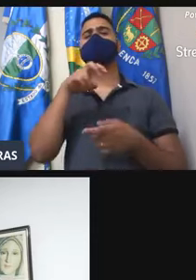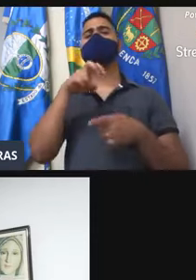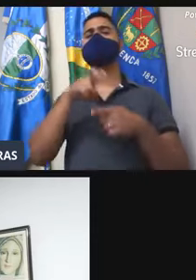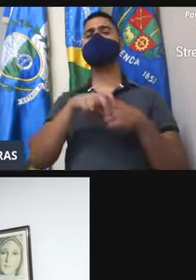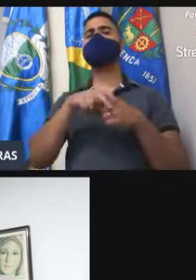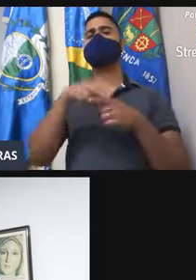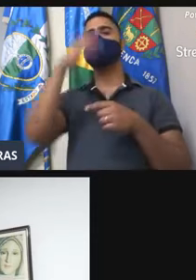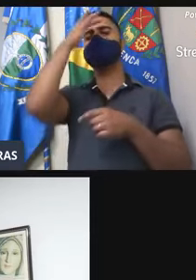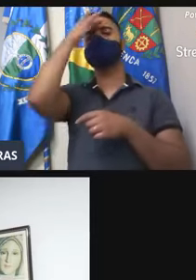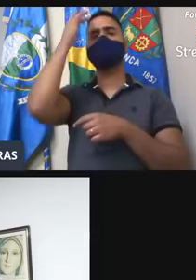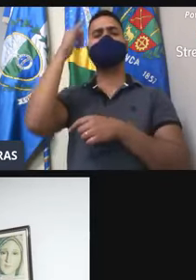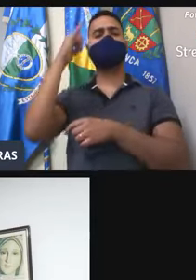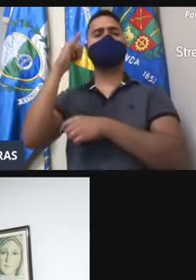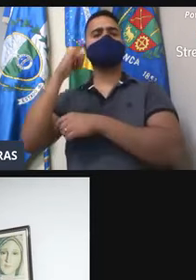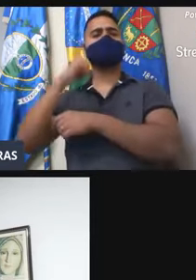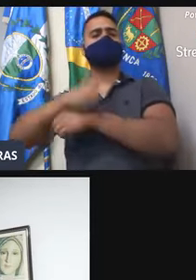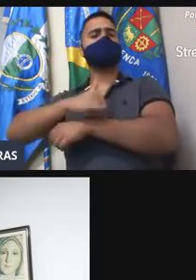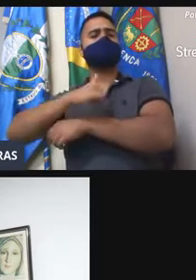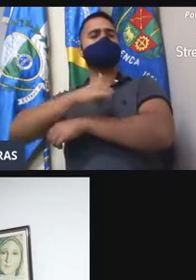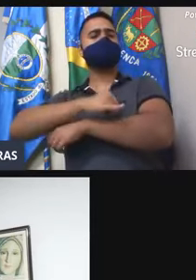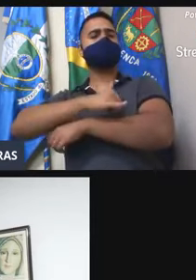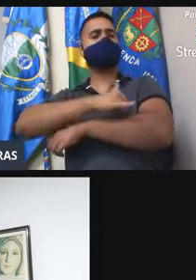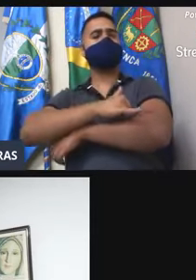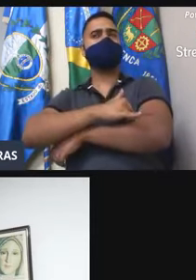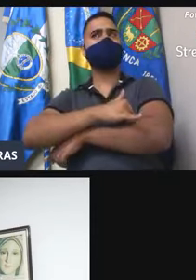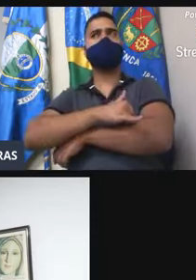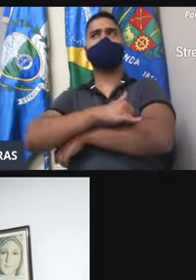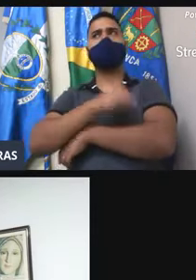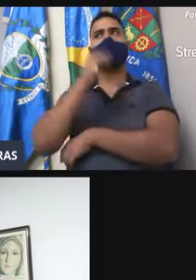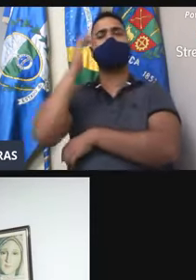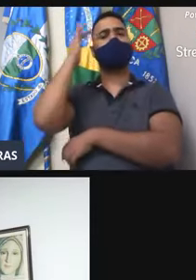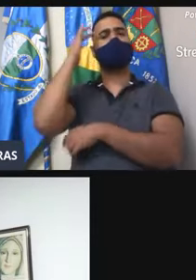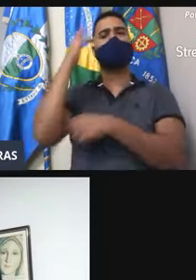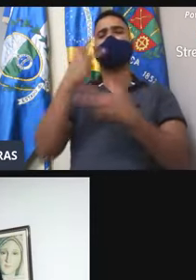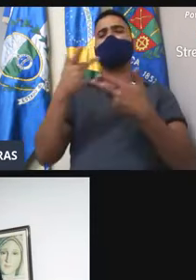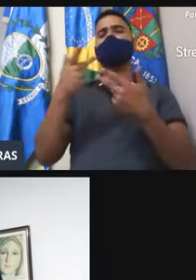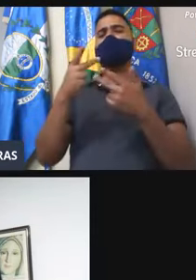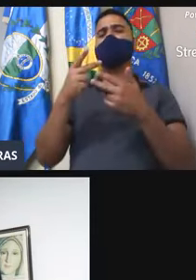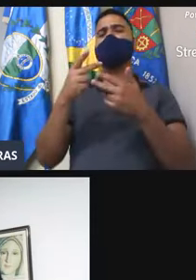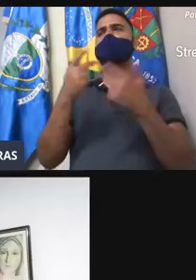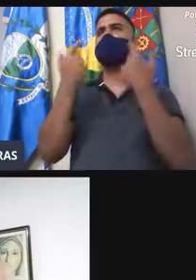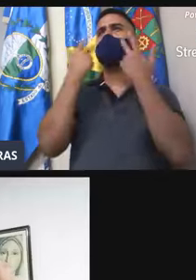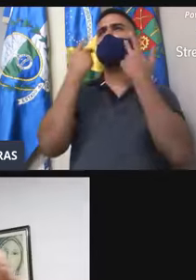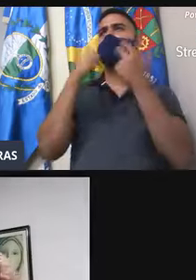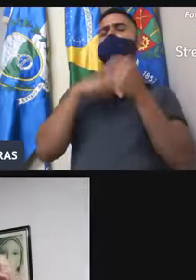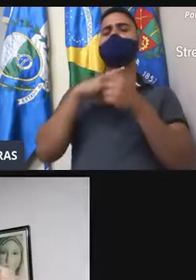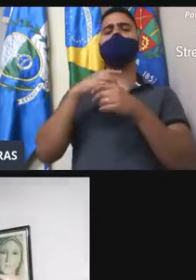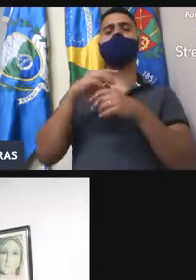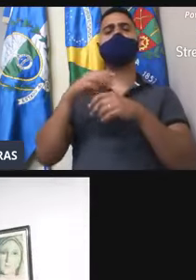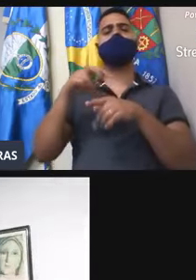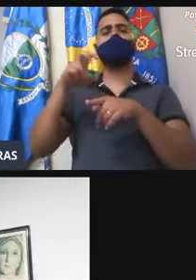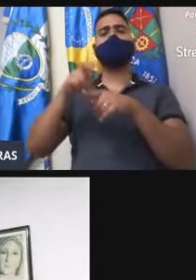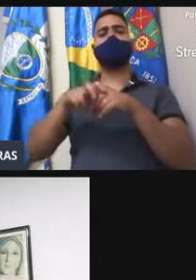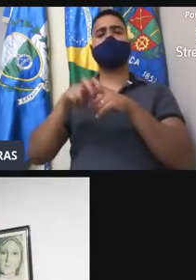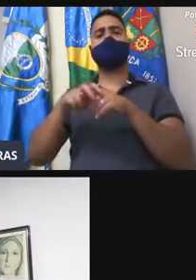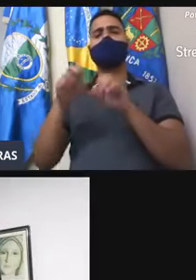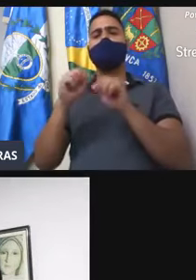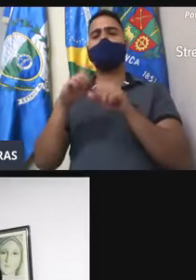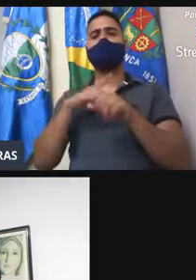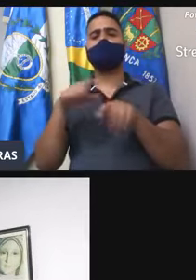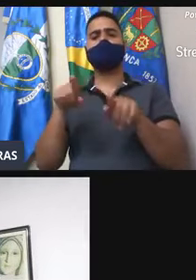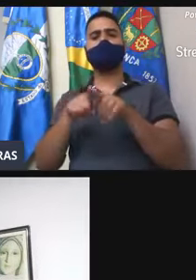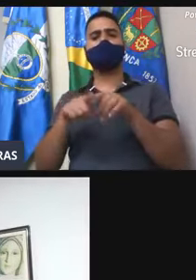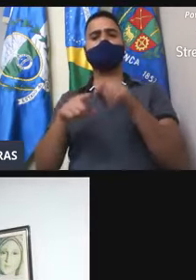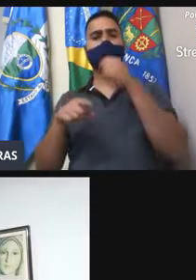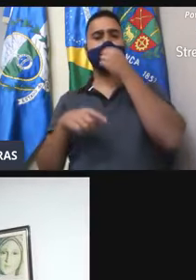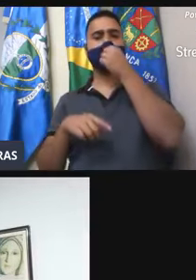do normal do nosso, então acho que foge um pouco da normalidade de ter determinadas cadeiras que podem resolver problemas para todo mundo, mas a